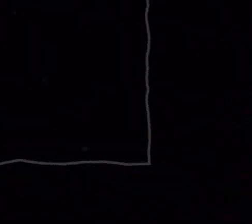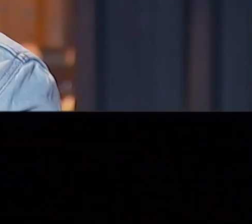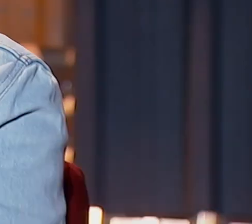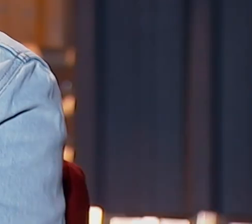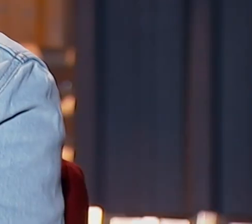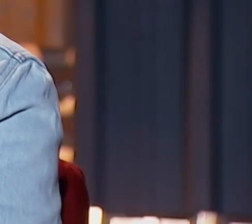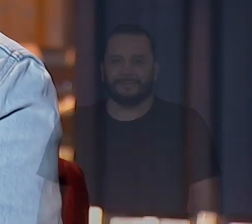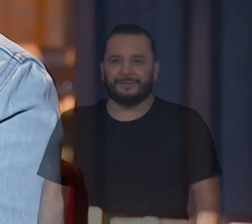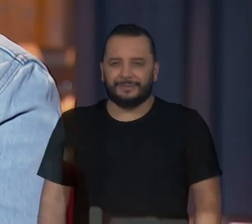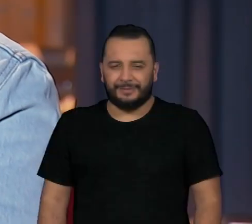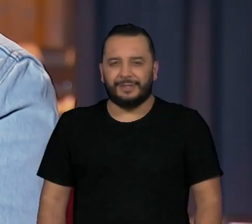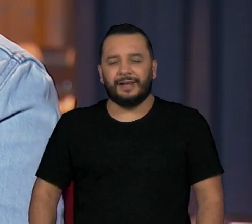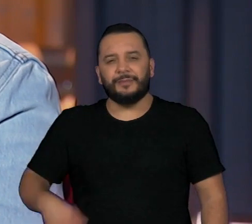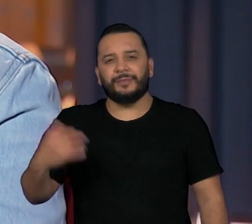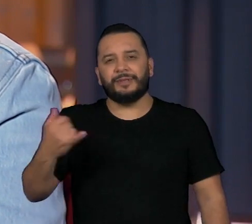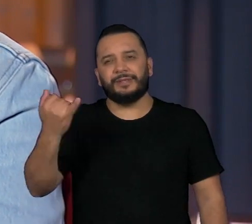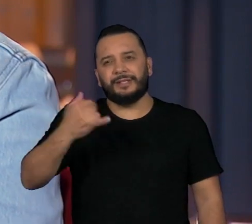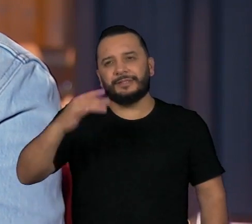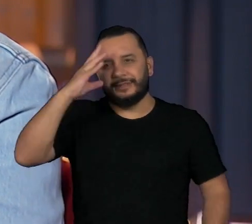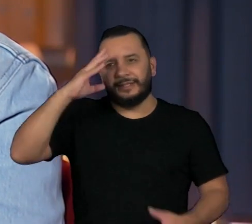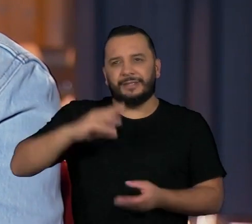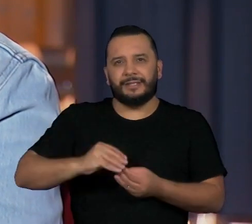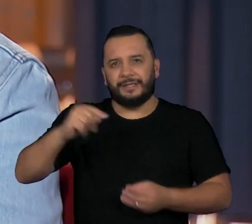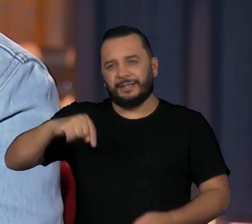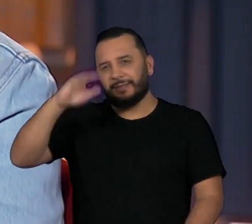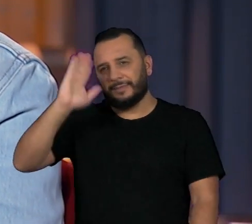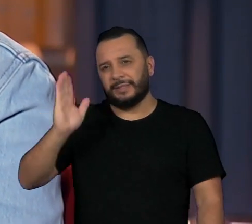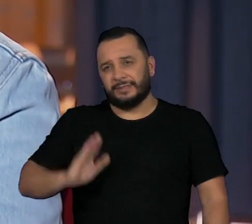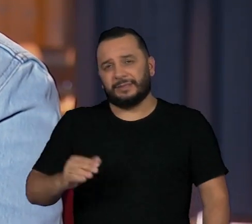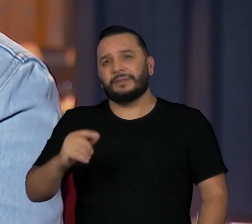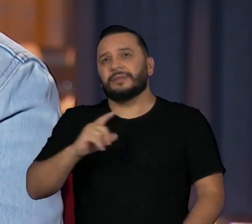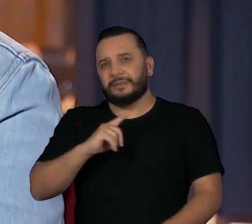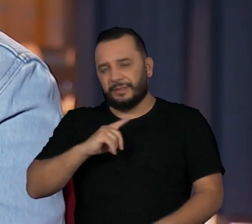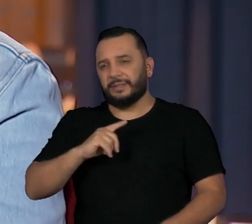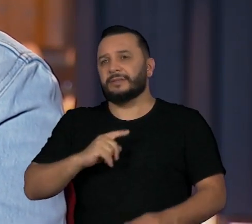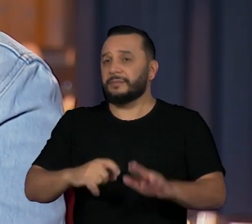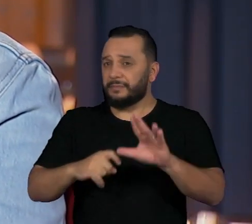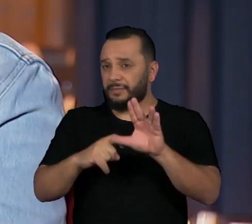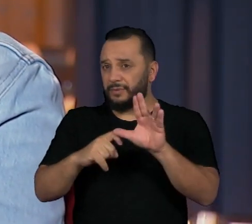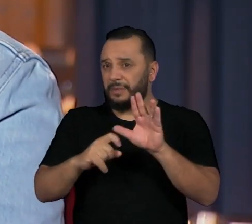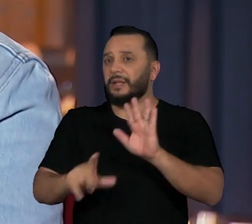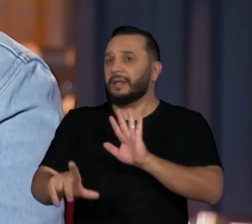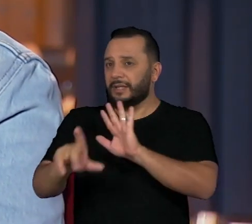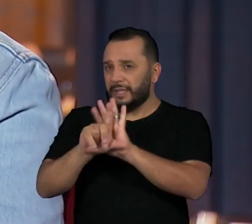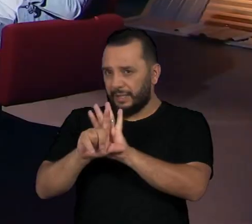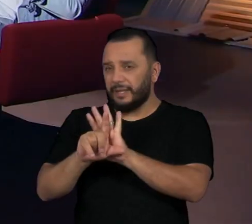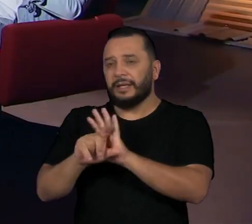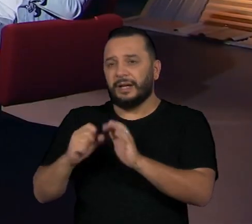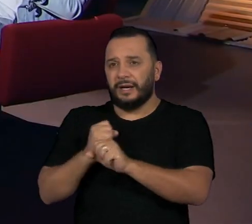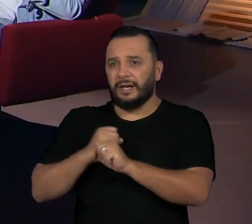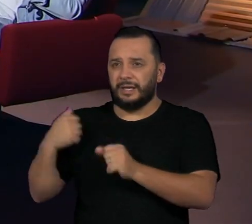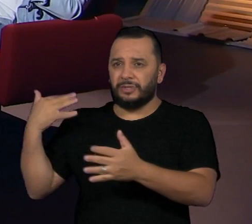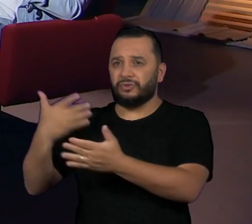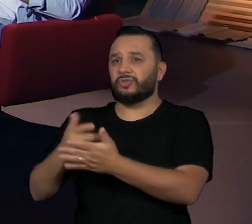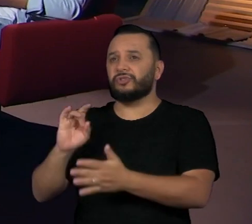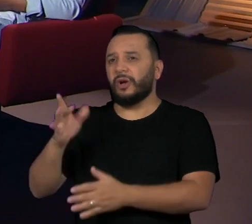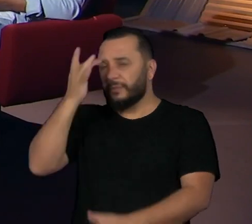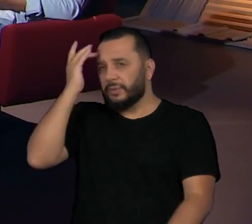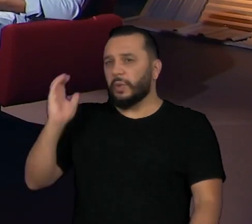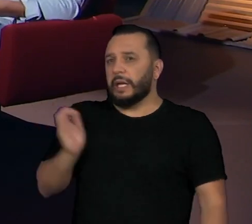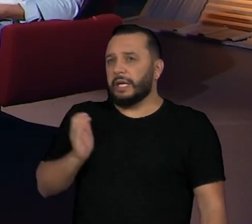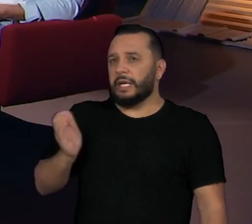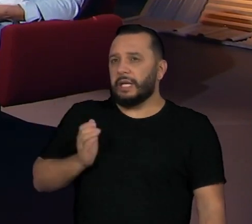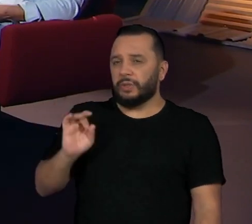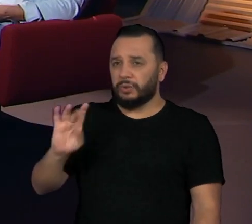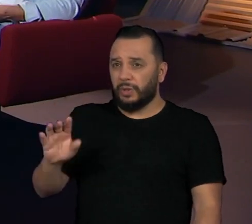Alexandre Moraes. É importante a gente ter claro que no Brasil a maconha está legalizada há vários anos, mas apenas para os mais ricos, porque aquilo que se vende na